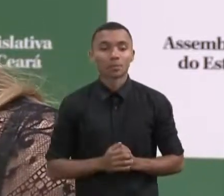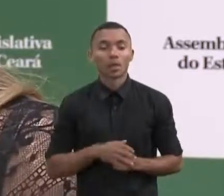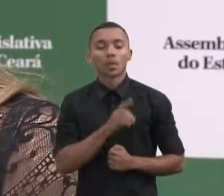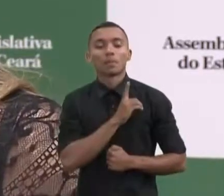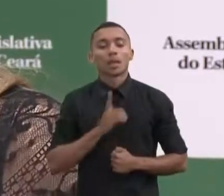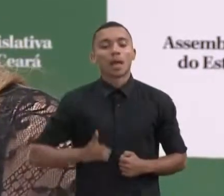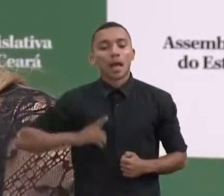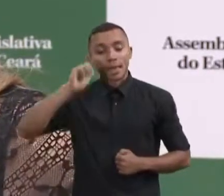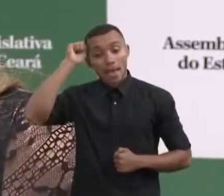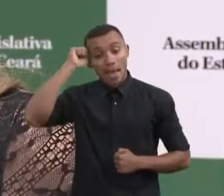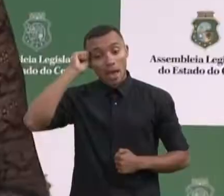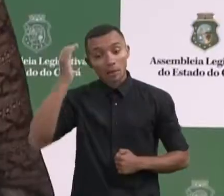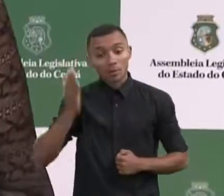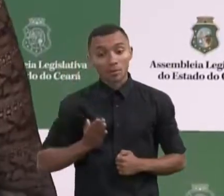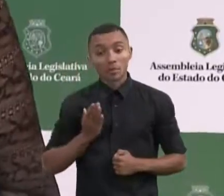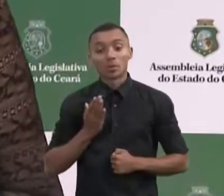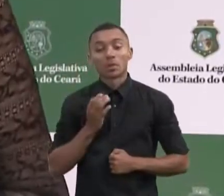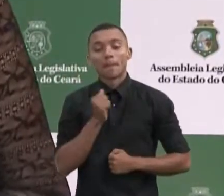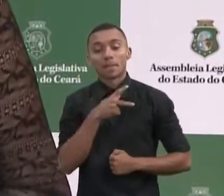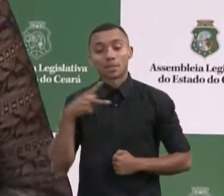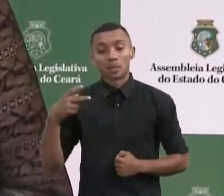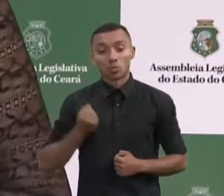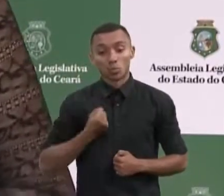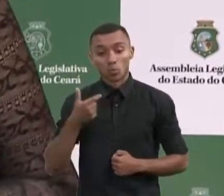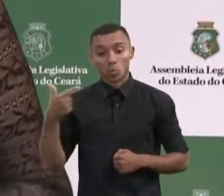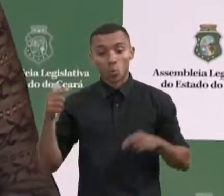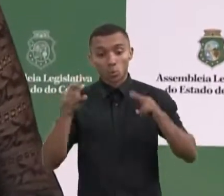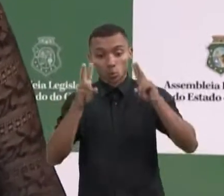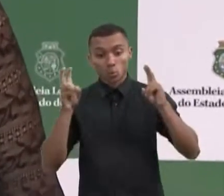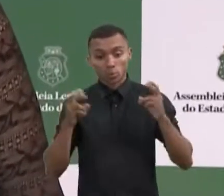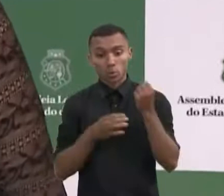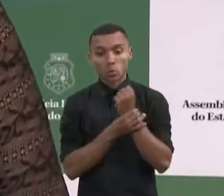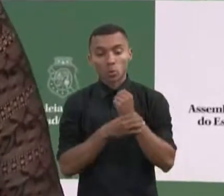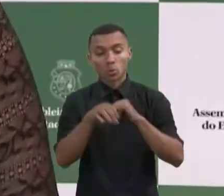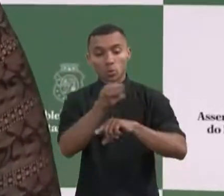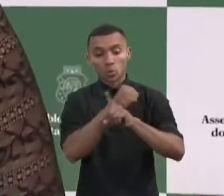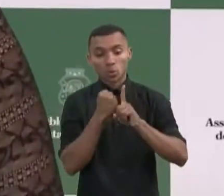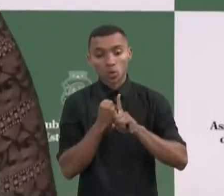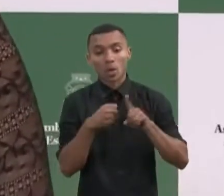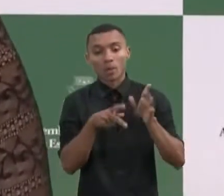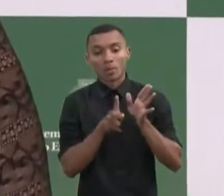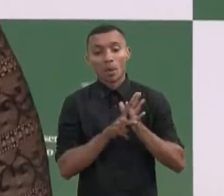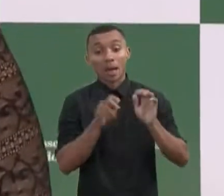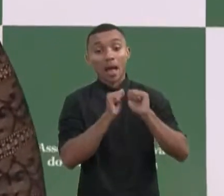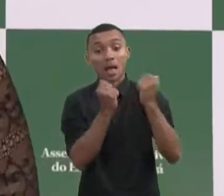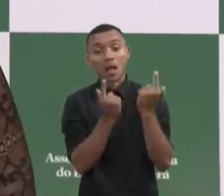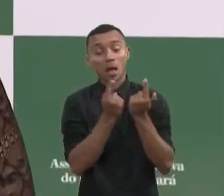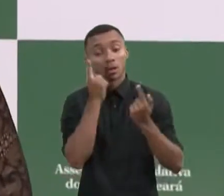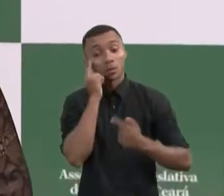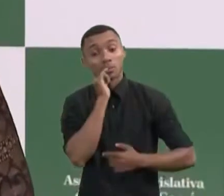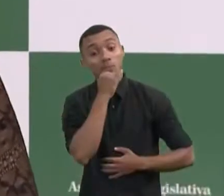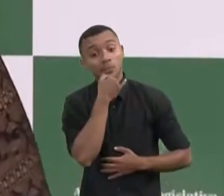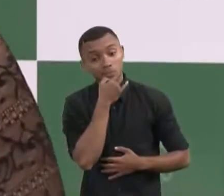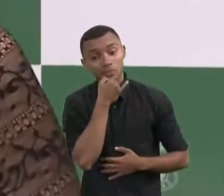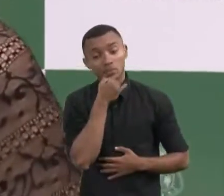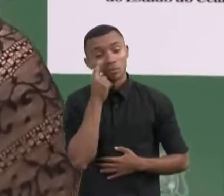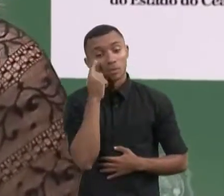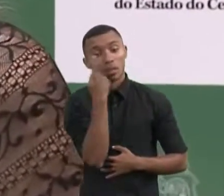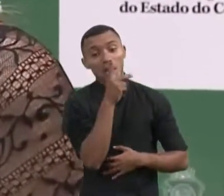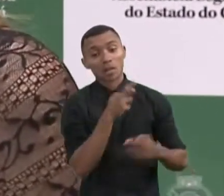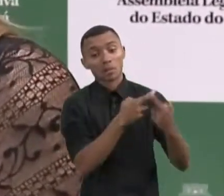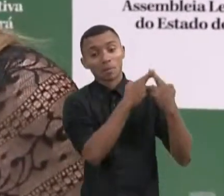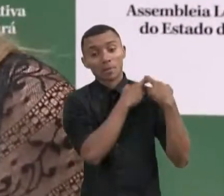Augusta Brito, vice-presidente da Comissão de Seguridade Social e Saúde da Assembleia, lamentou a decisão do